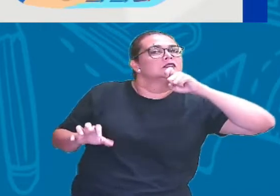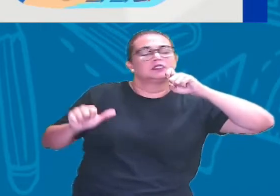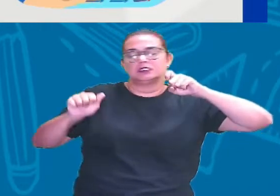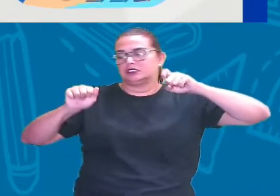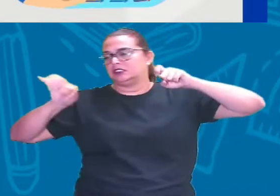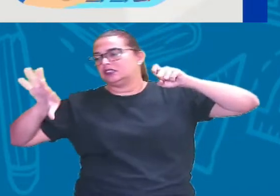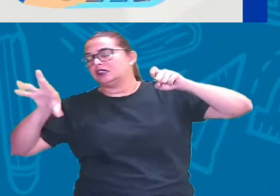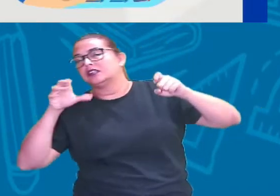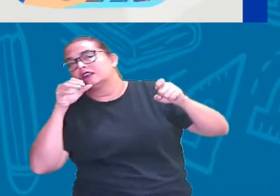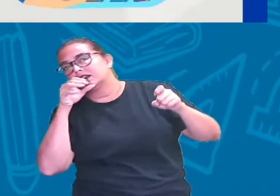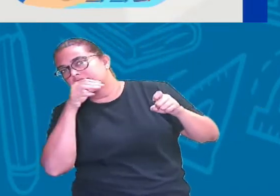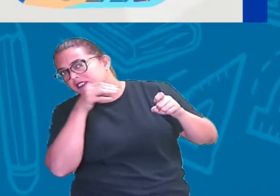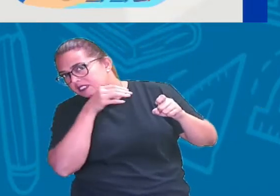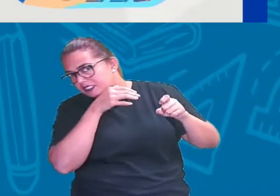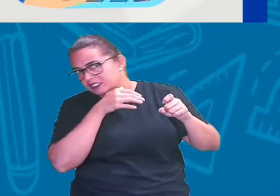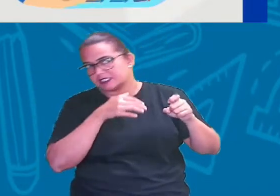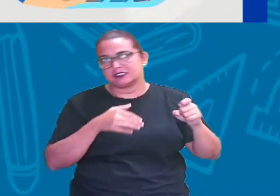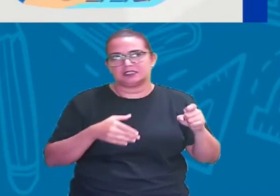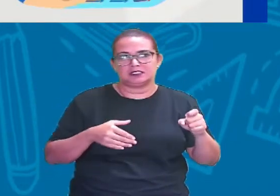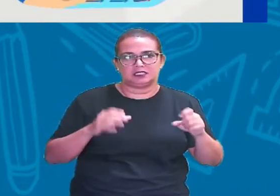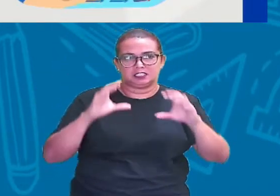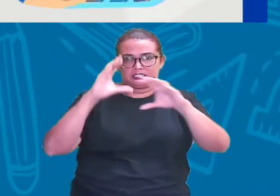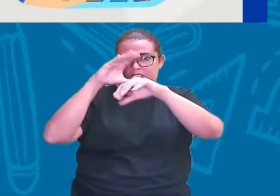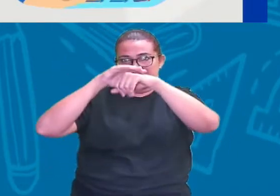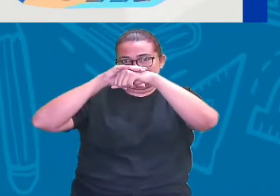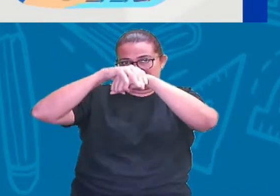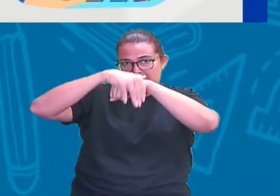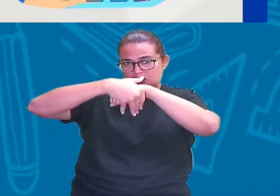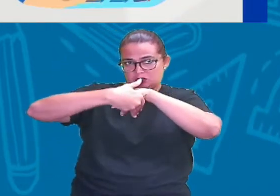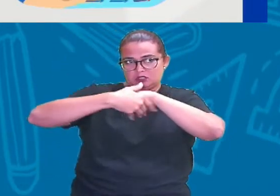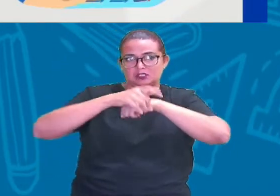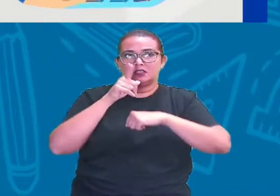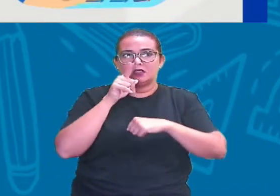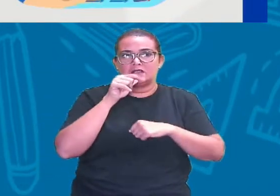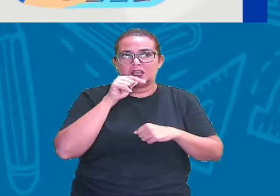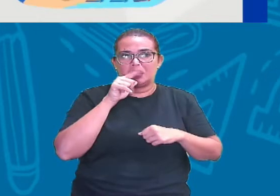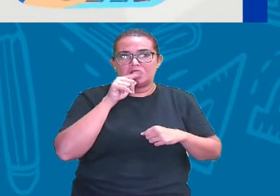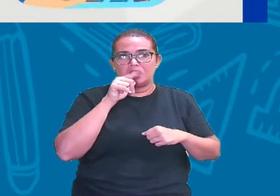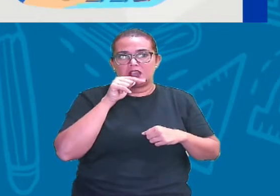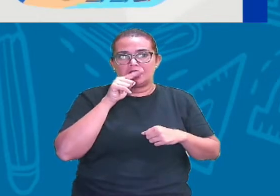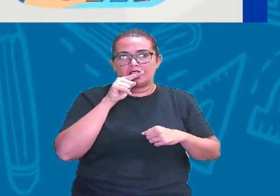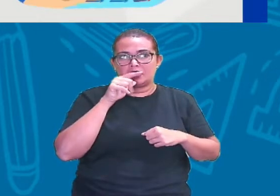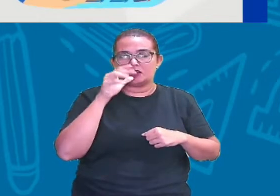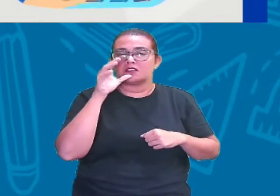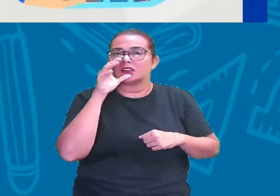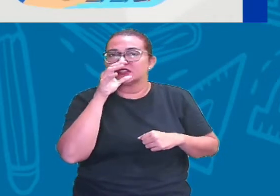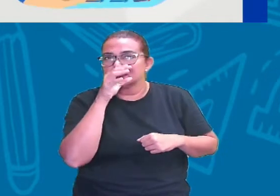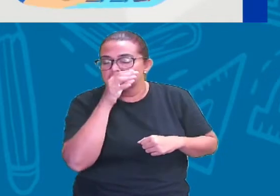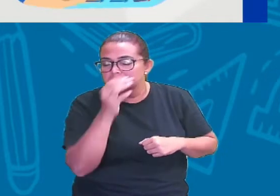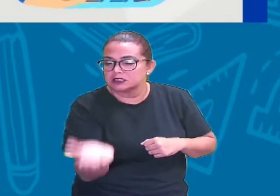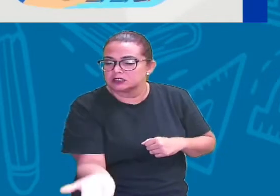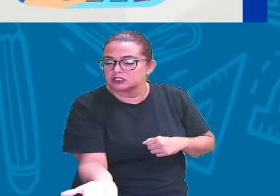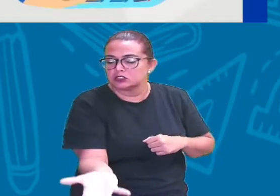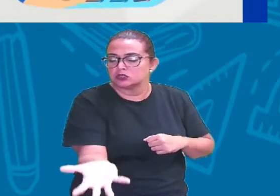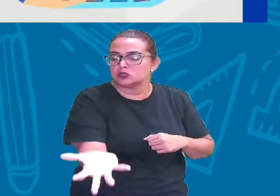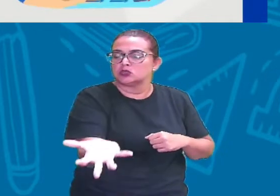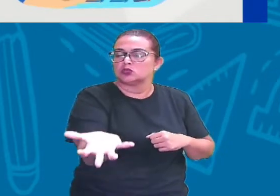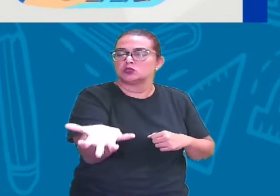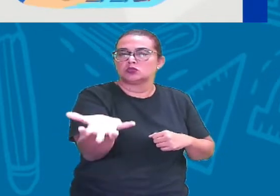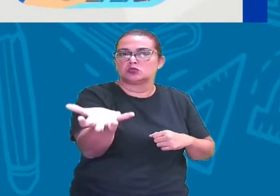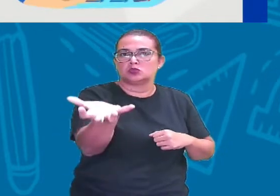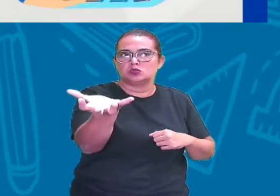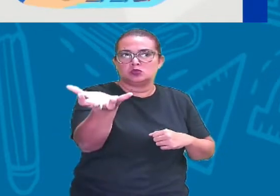noite, a água está mais quente, vai subir o valor, o calor, no caso, né?